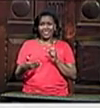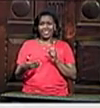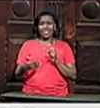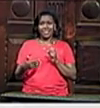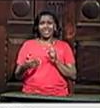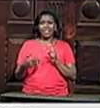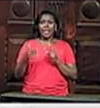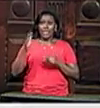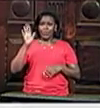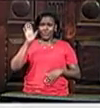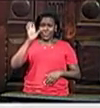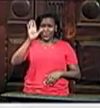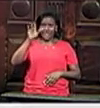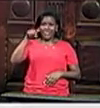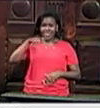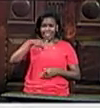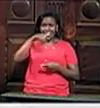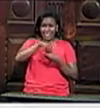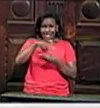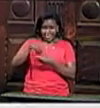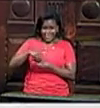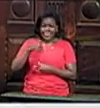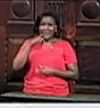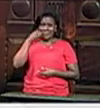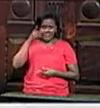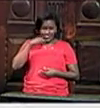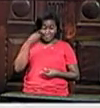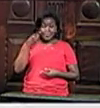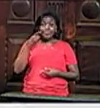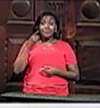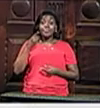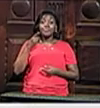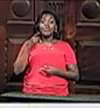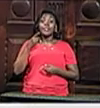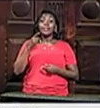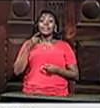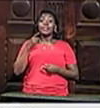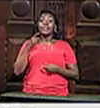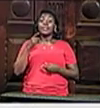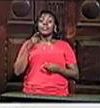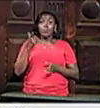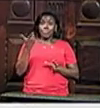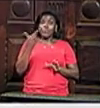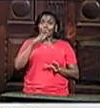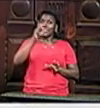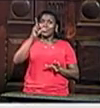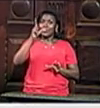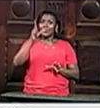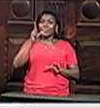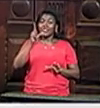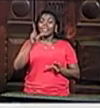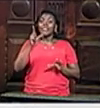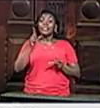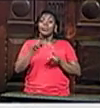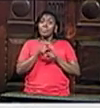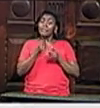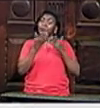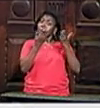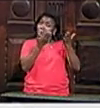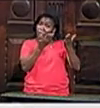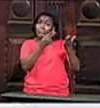nesta eleição que são deputados e deputadas entre os vencedores é a figura de vossa excelência